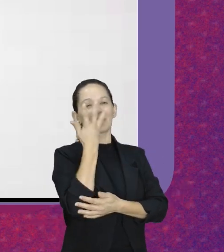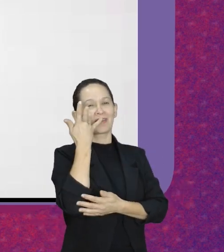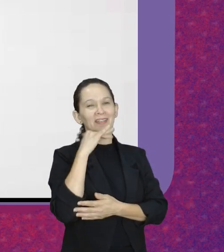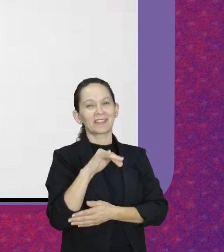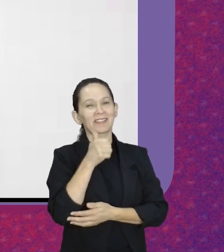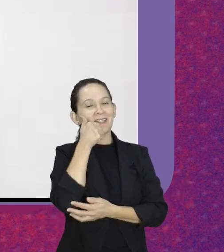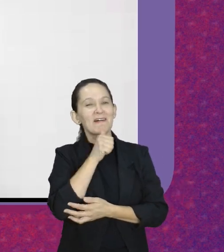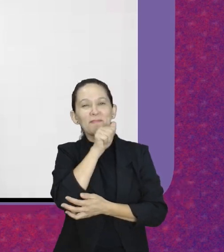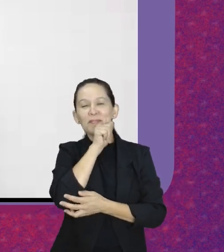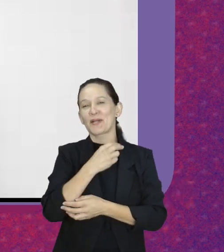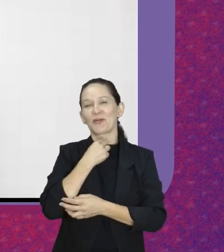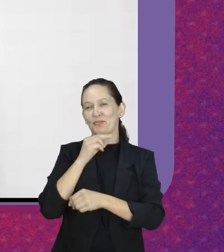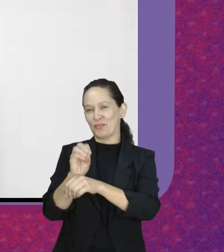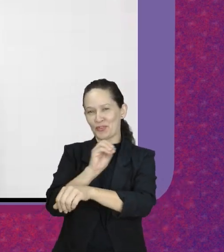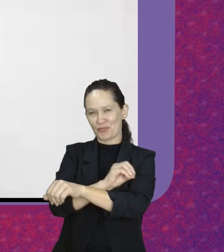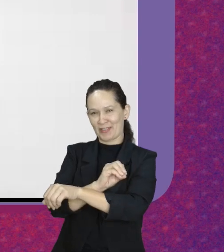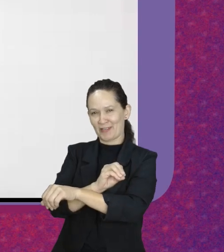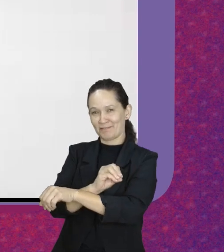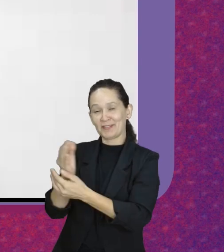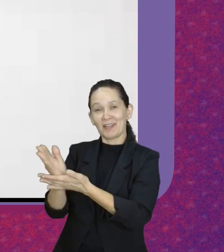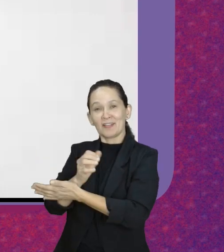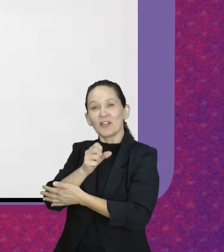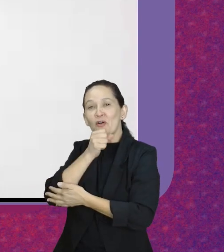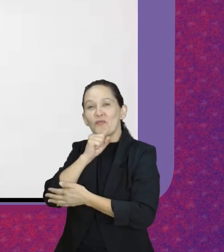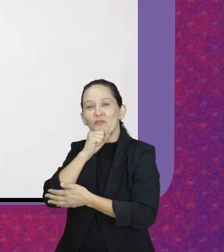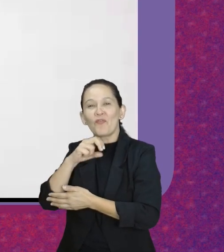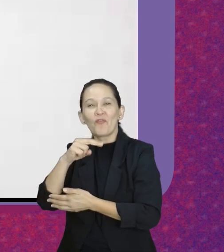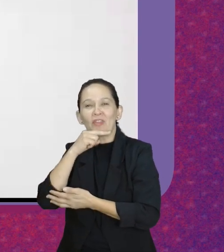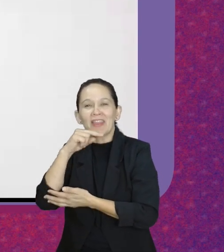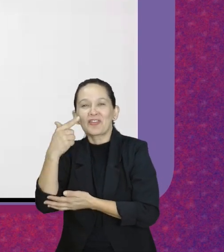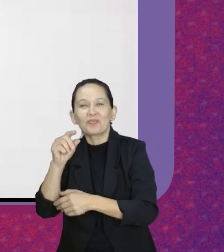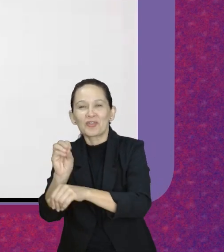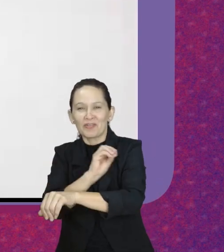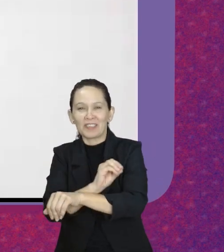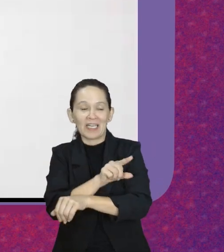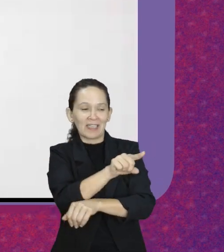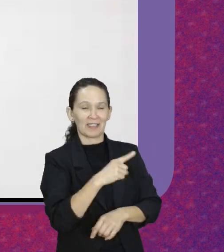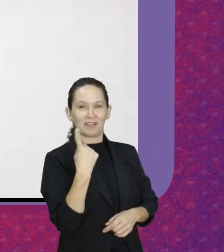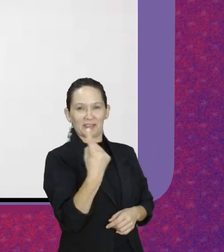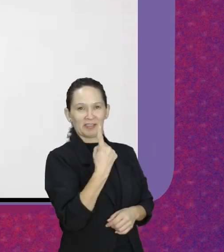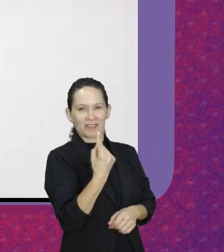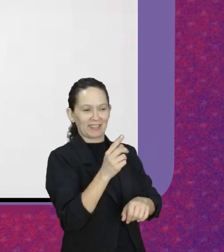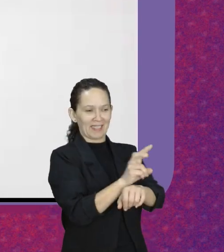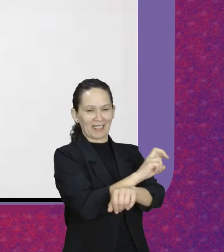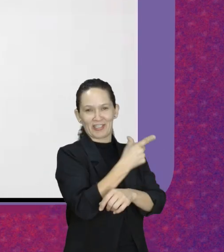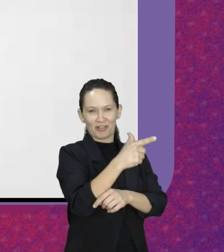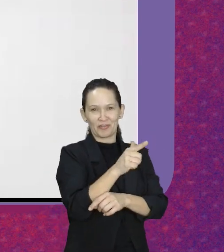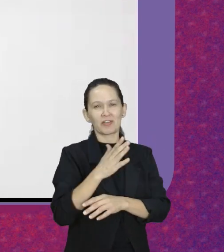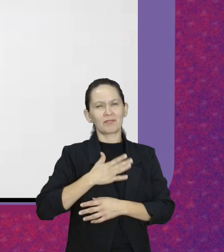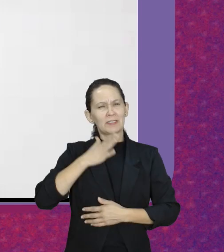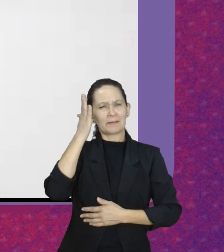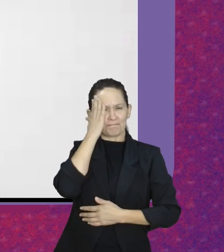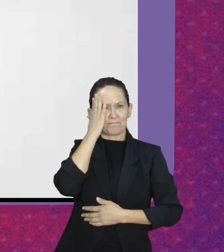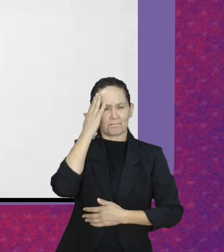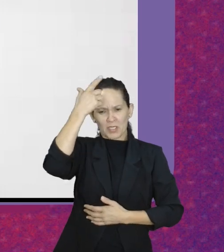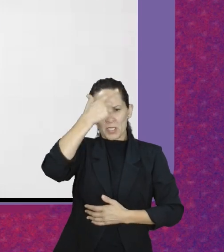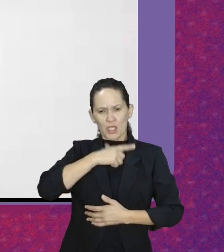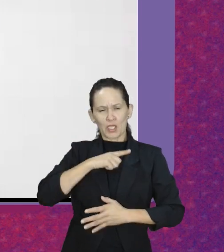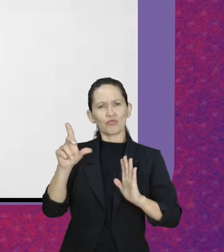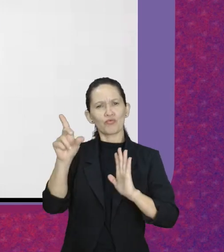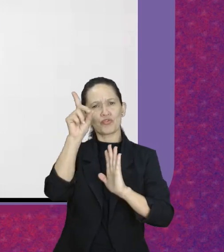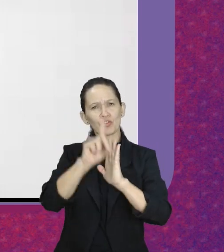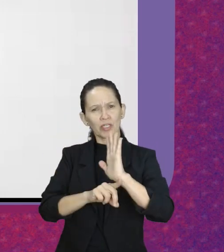podia tomar conta, a mãe dela, da criança, e ela não tinha acesso à creche, mas ela tinha o entendimento de que ela tinha esse direito,